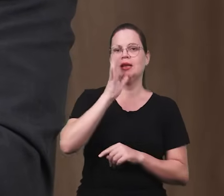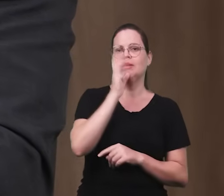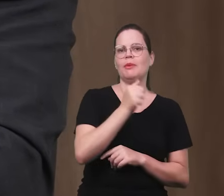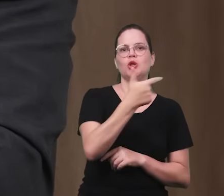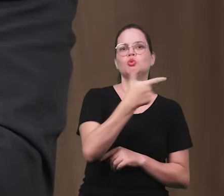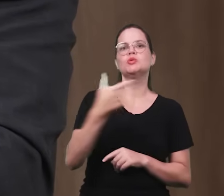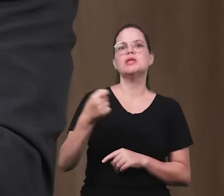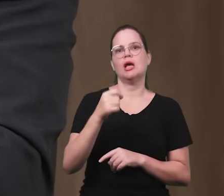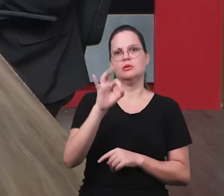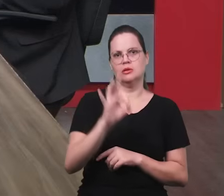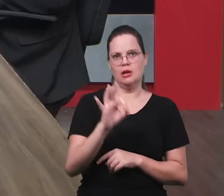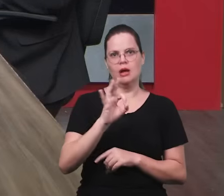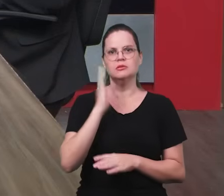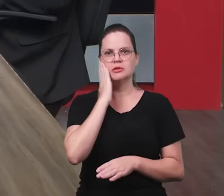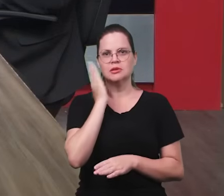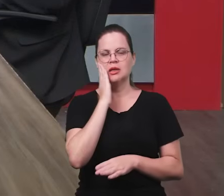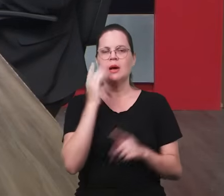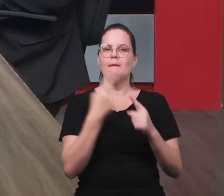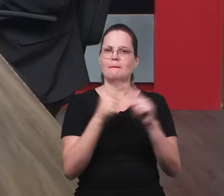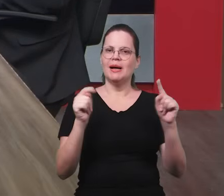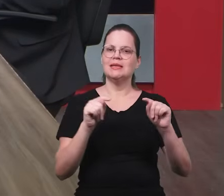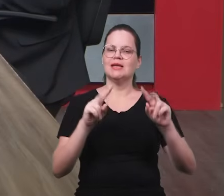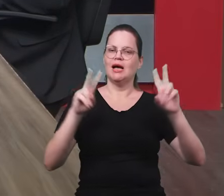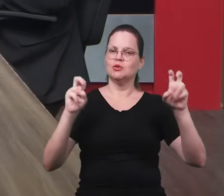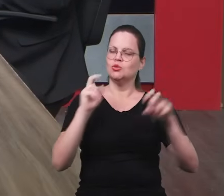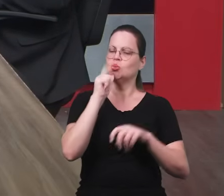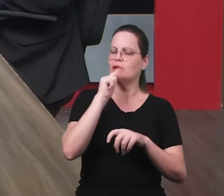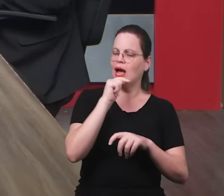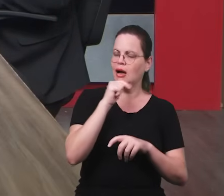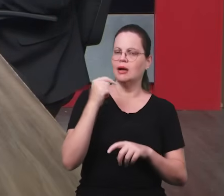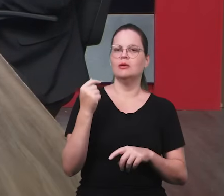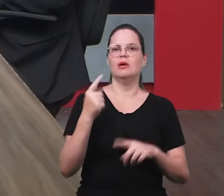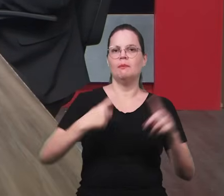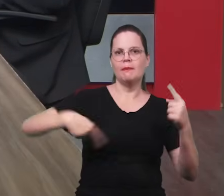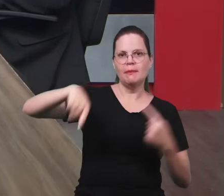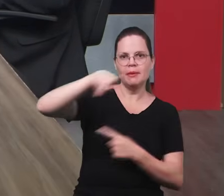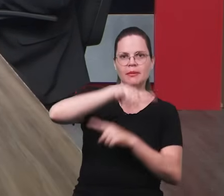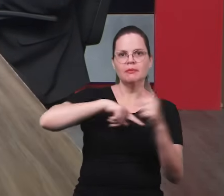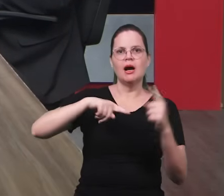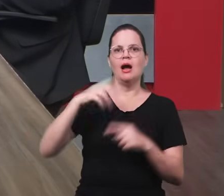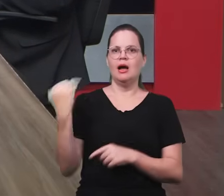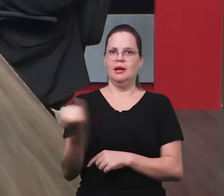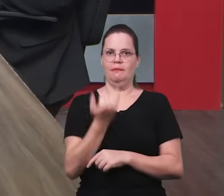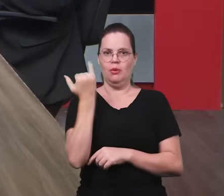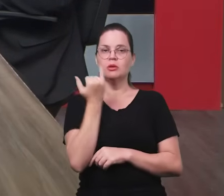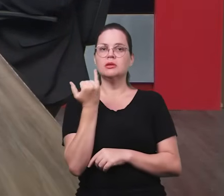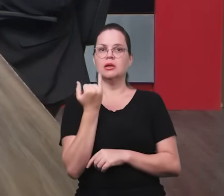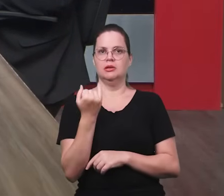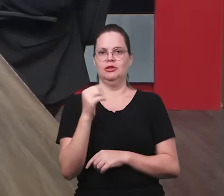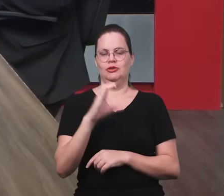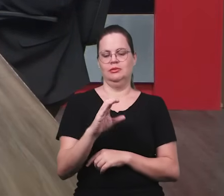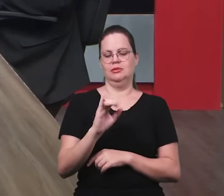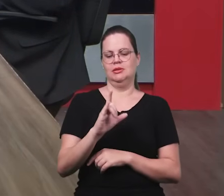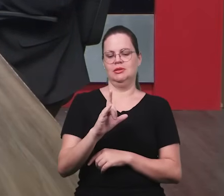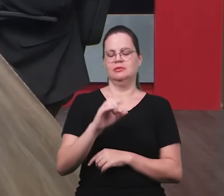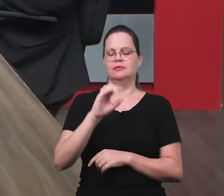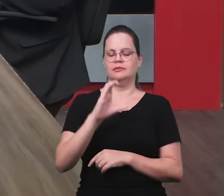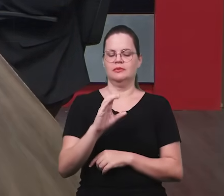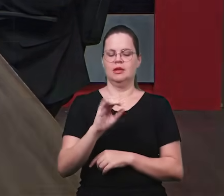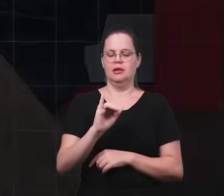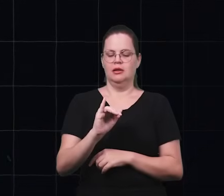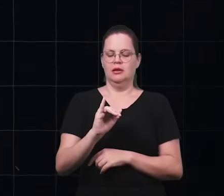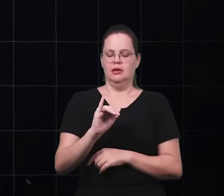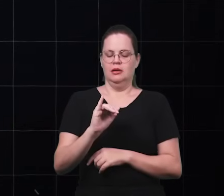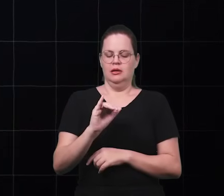do Senhor, não é isso? Cleide podia falar para nós sobre esse assunto? Sobre o ciclo da água. O ciclo da água está descrito na palavra em